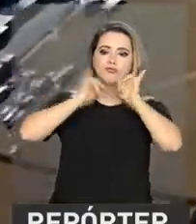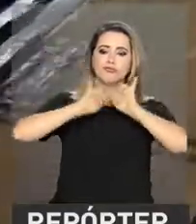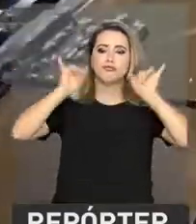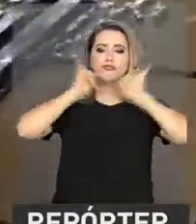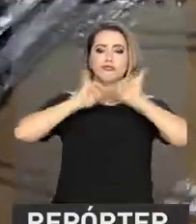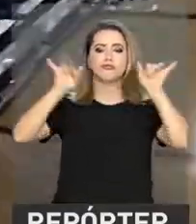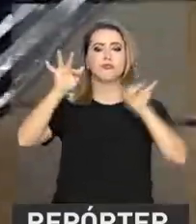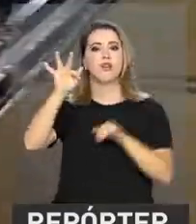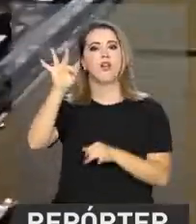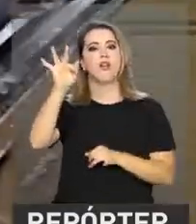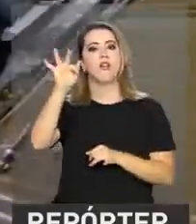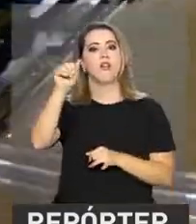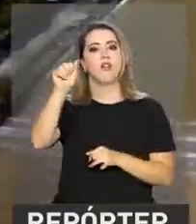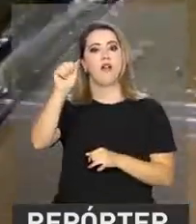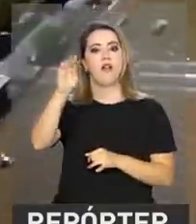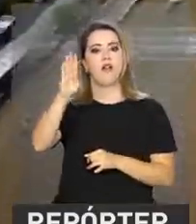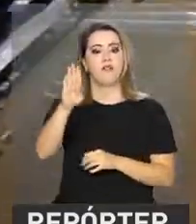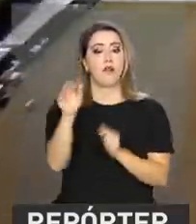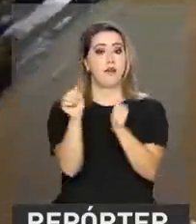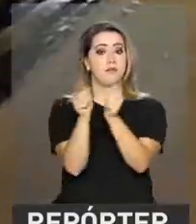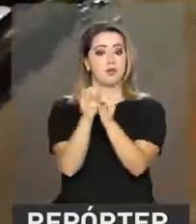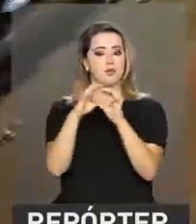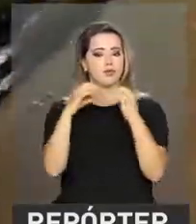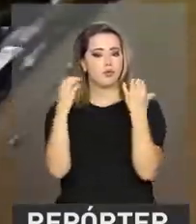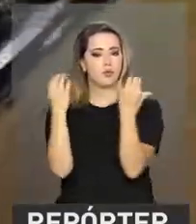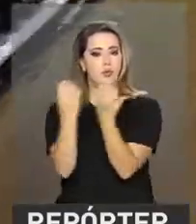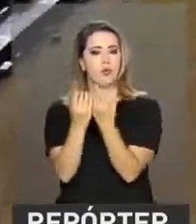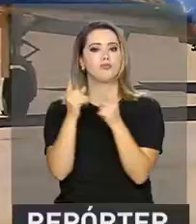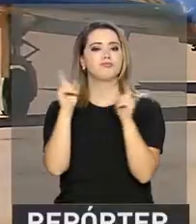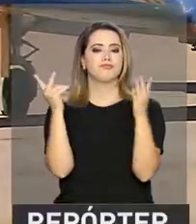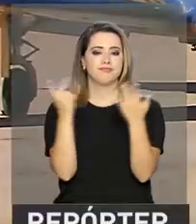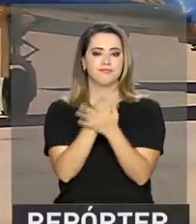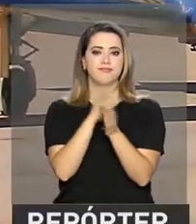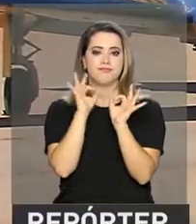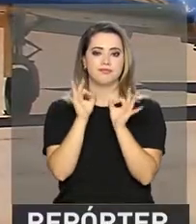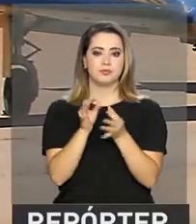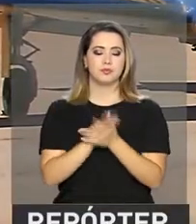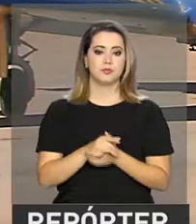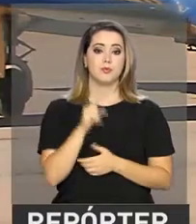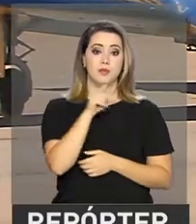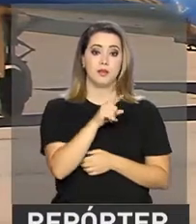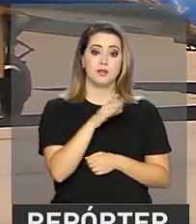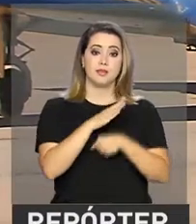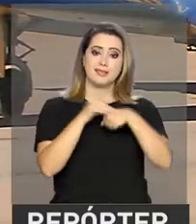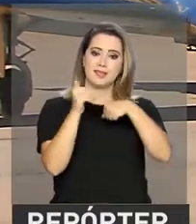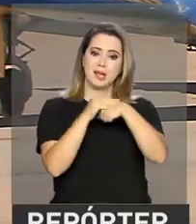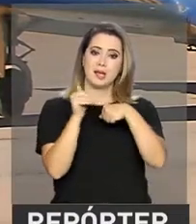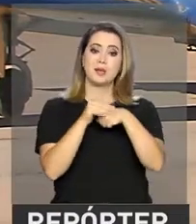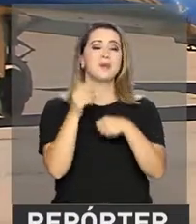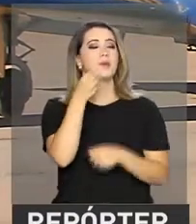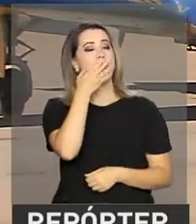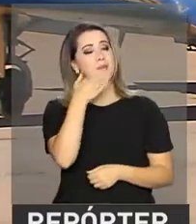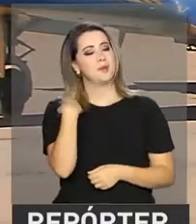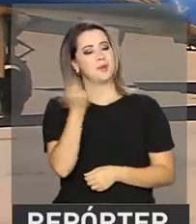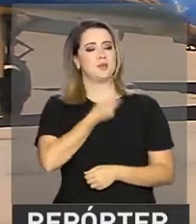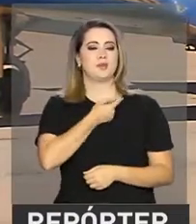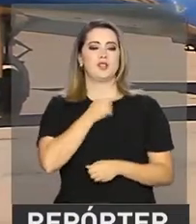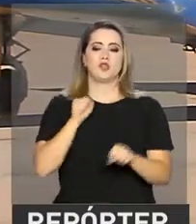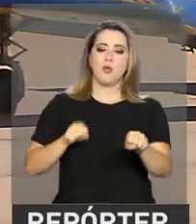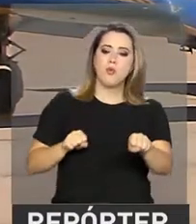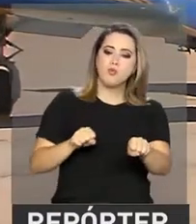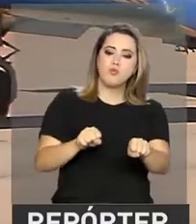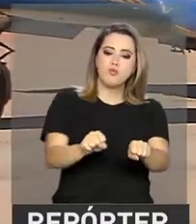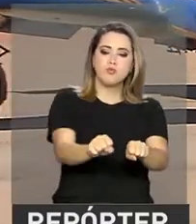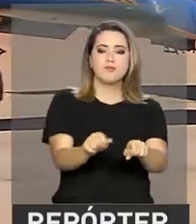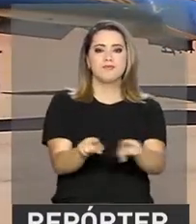e aproximar a instituição da comunidade, é cumprida. Realmente esse carinho é muito gratificante para todos nós pilotos. Eu diria que